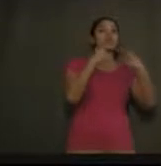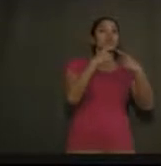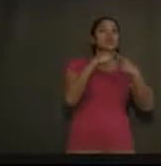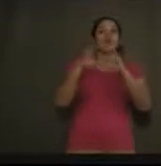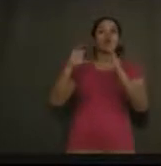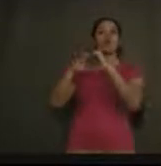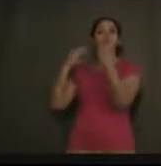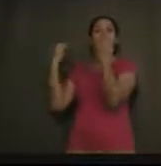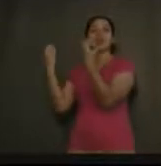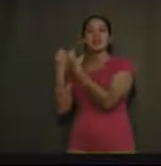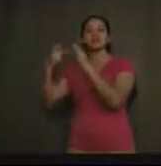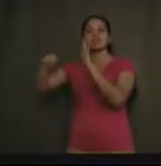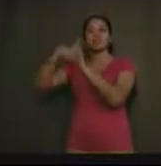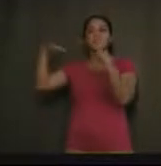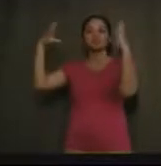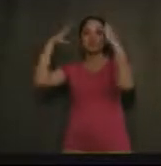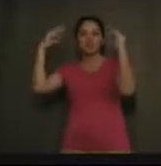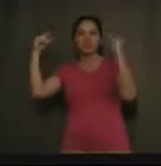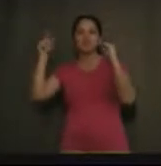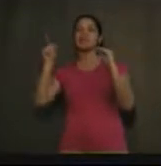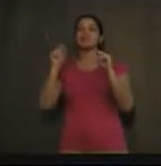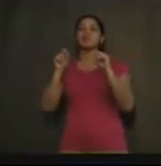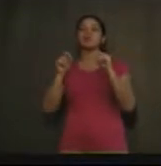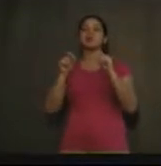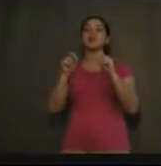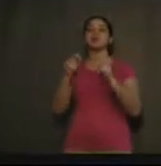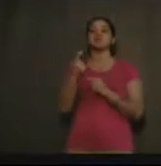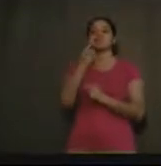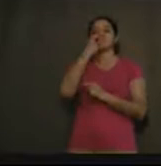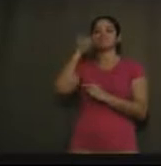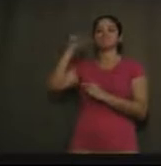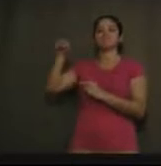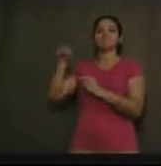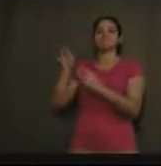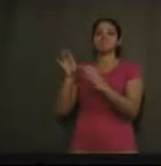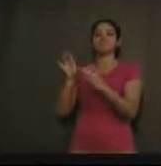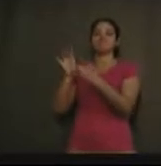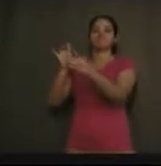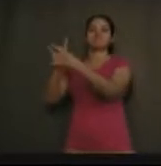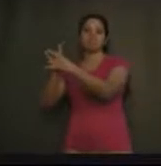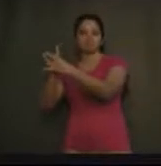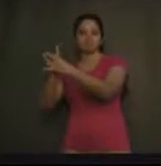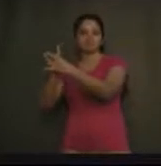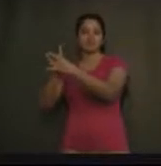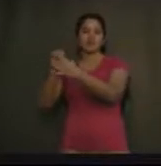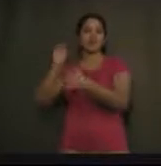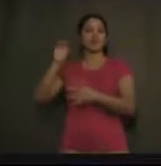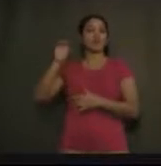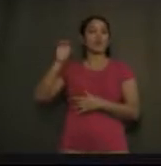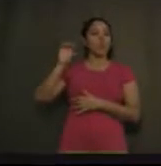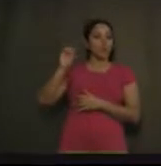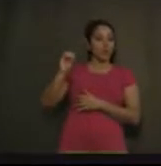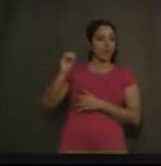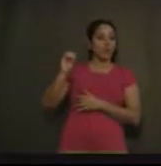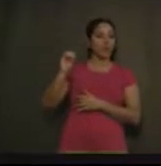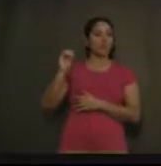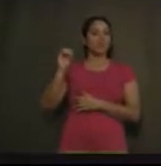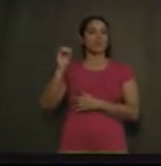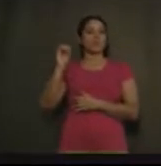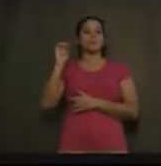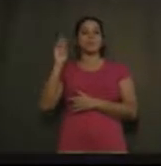Gulden, evidentemente, né, era um colega, um compatriota, e o Mittag-Leffler teve que ficar sozinho na posição